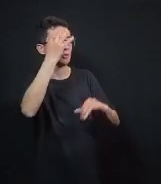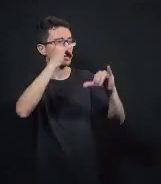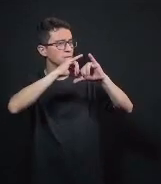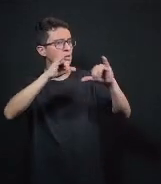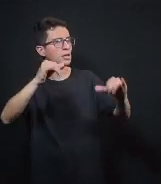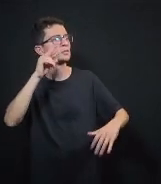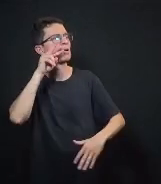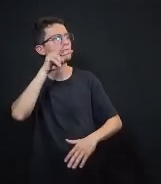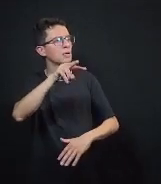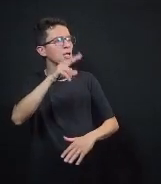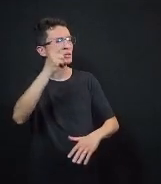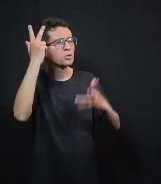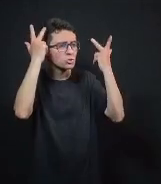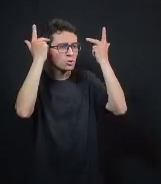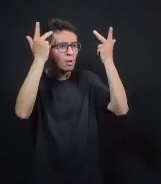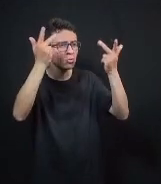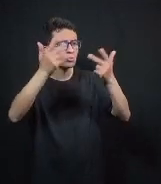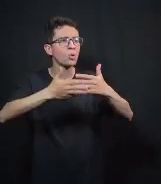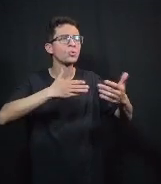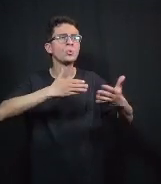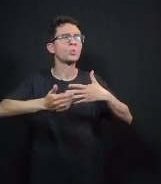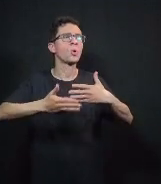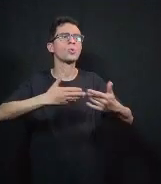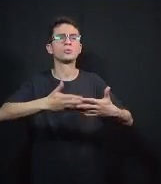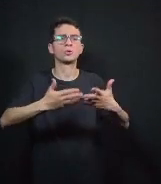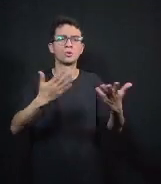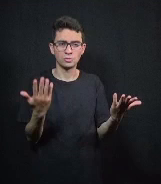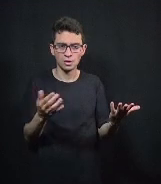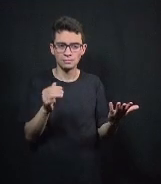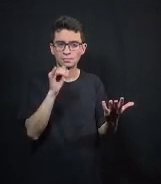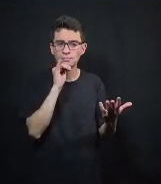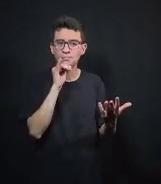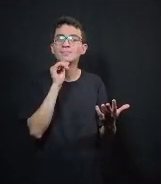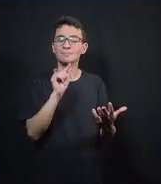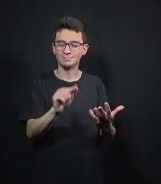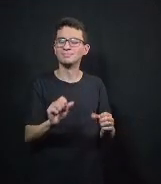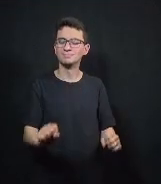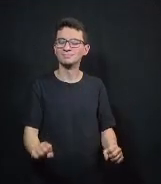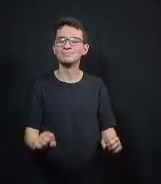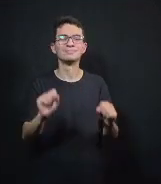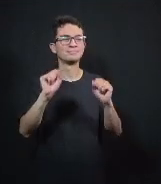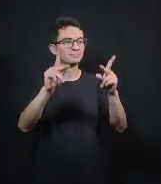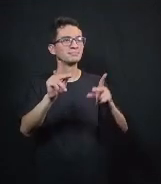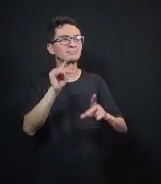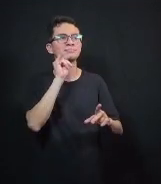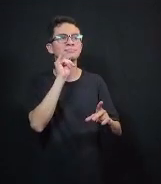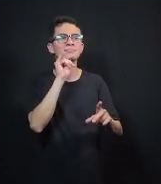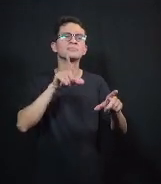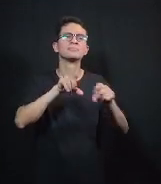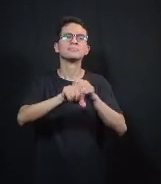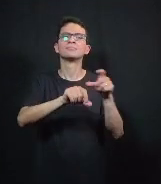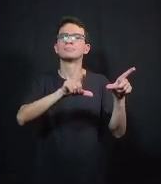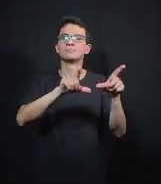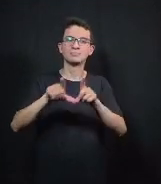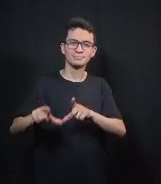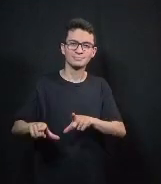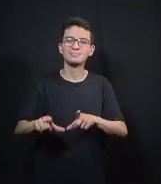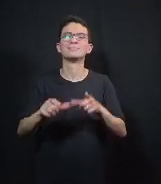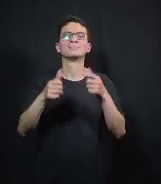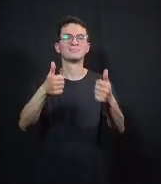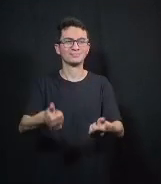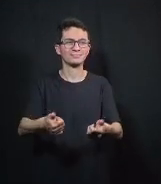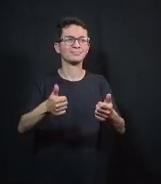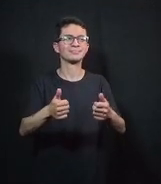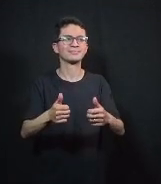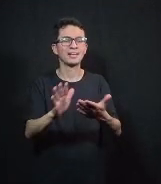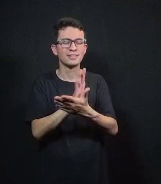falsa típico desses aí, que é todo mundo... Porque o problema tem gradação, né? Mas tem aqueles bem maliciosos e tal que